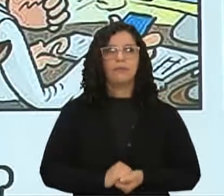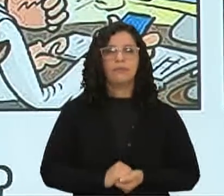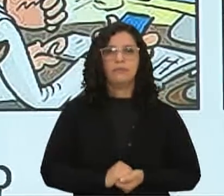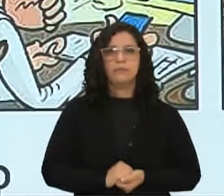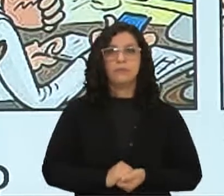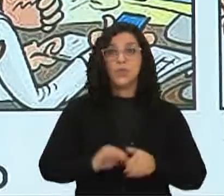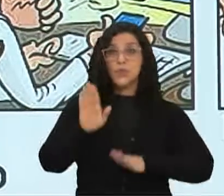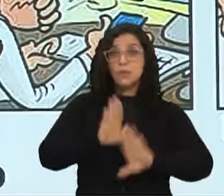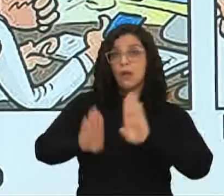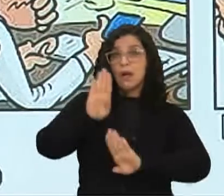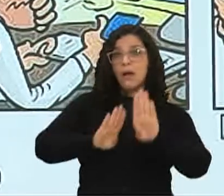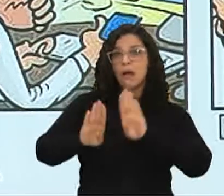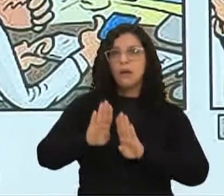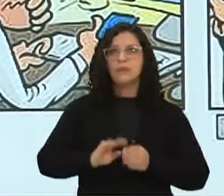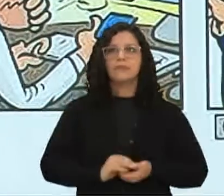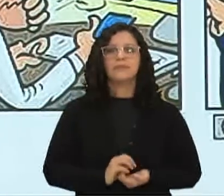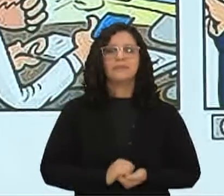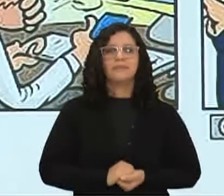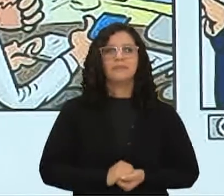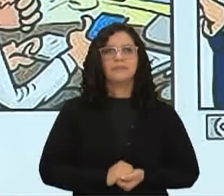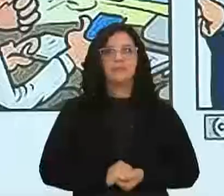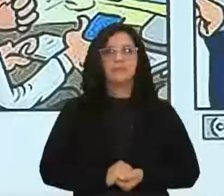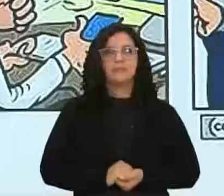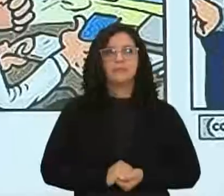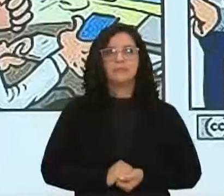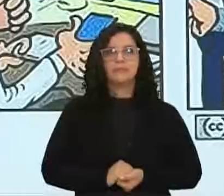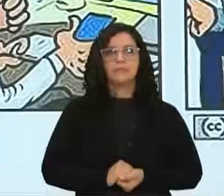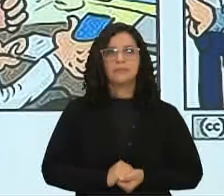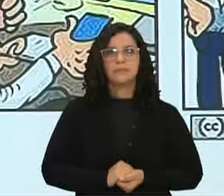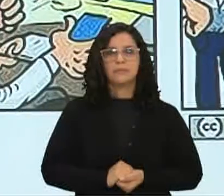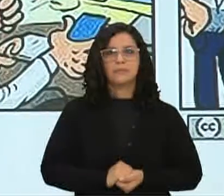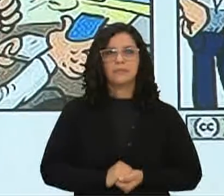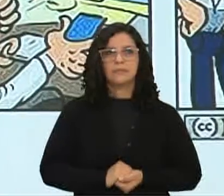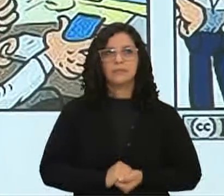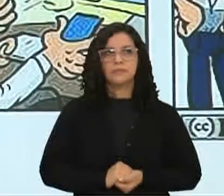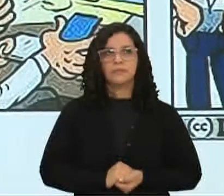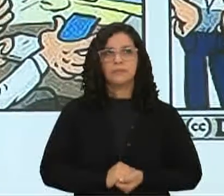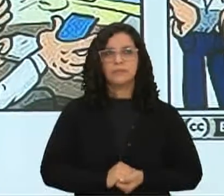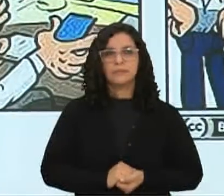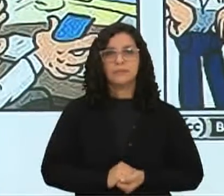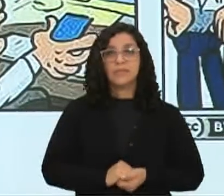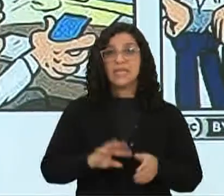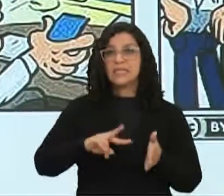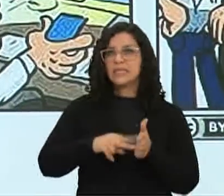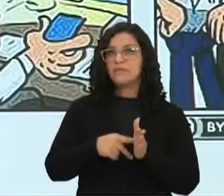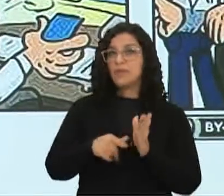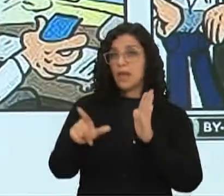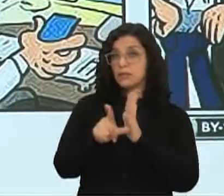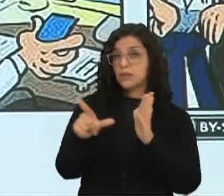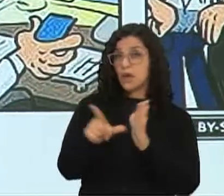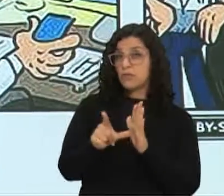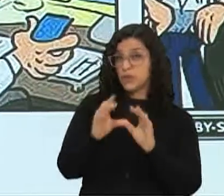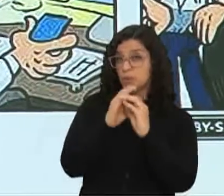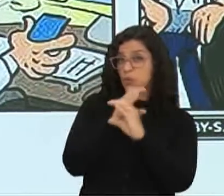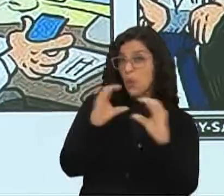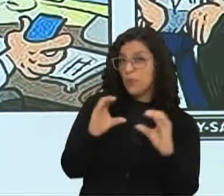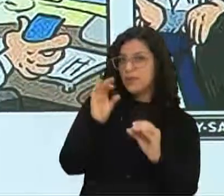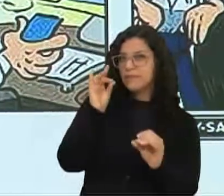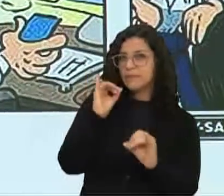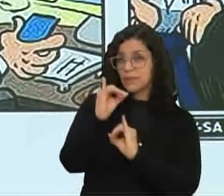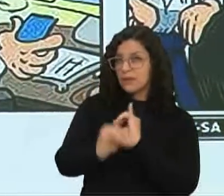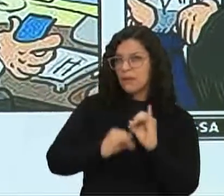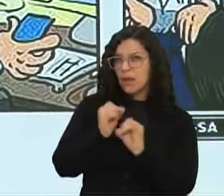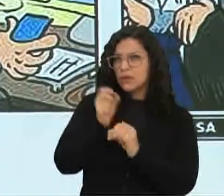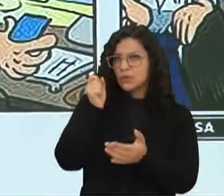Careful! Cuidado! Can that online shop be trusted? Essa loja online é confiável? E